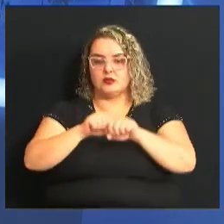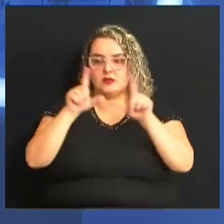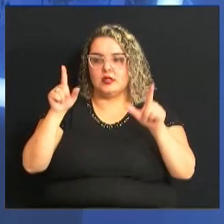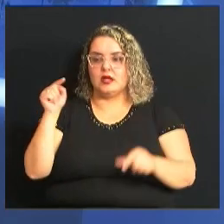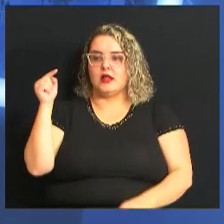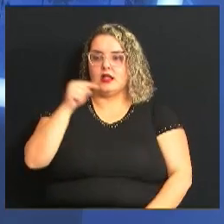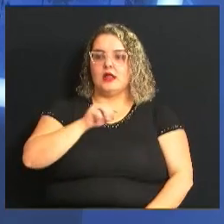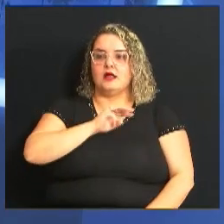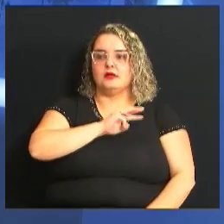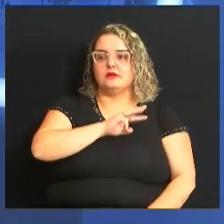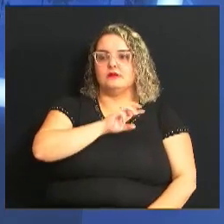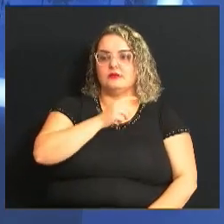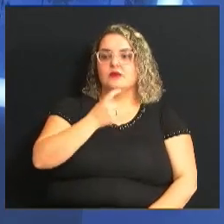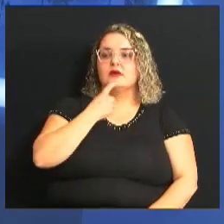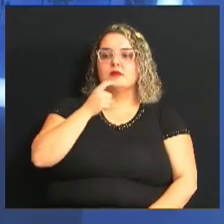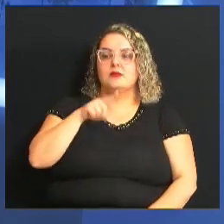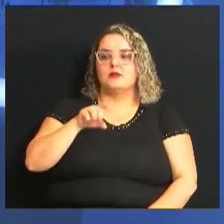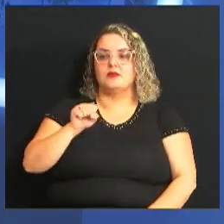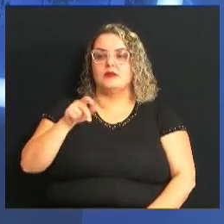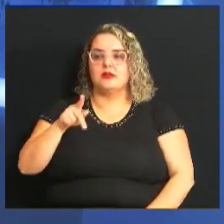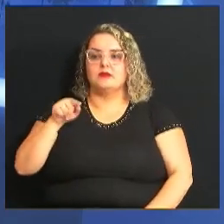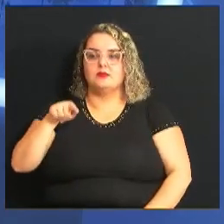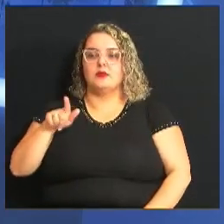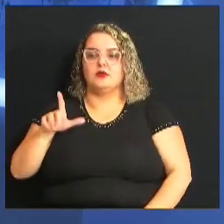site campinas.sp.gov.br.